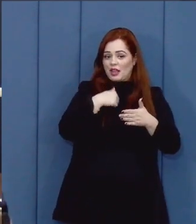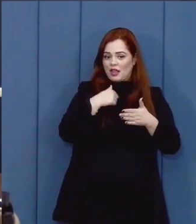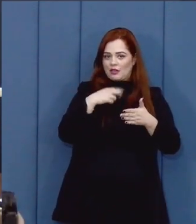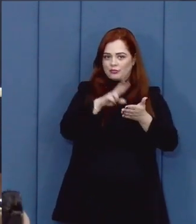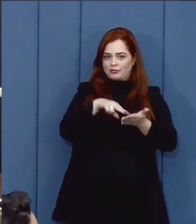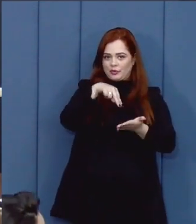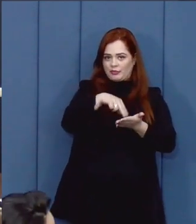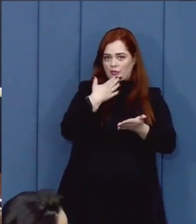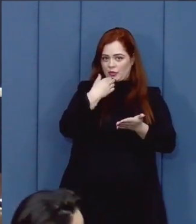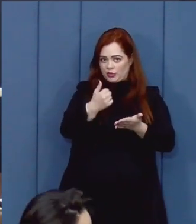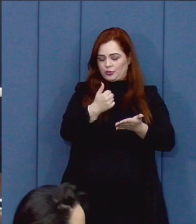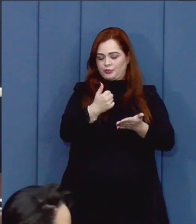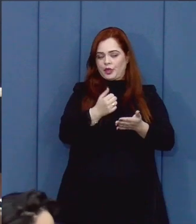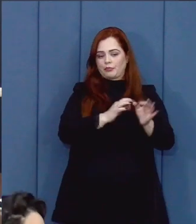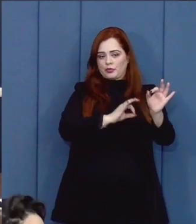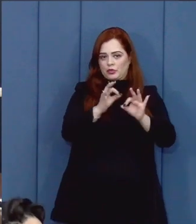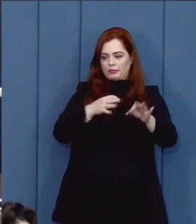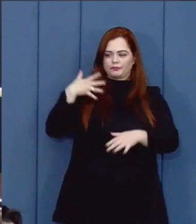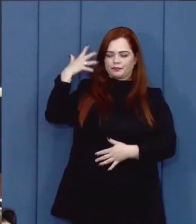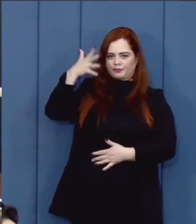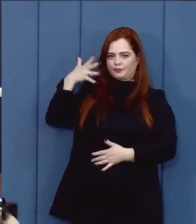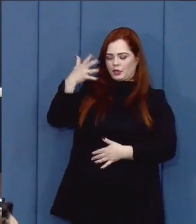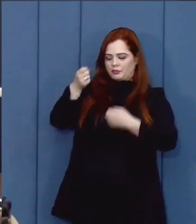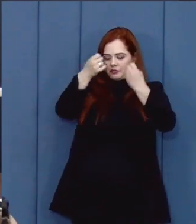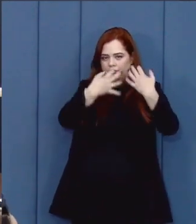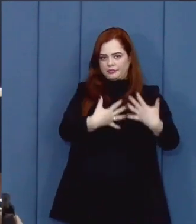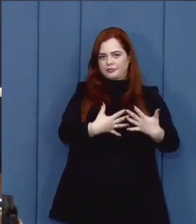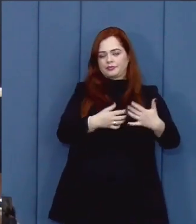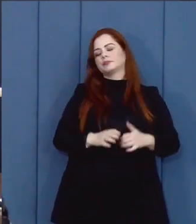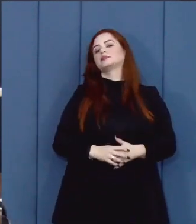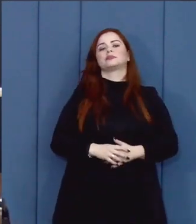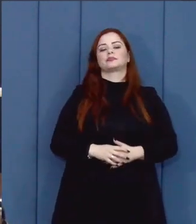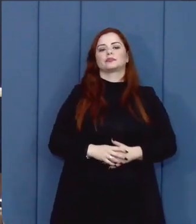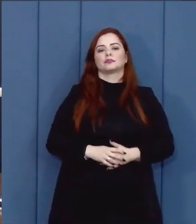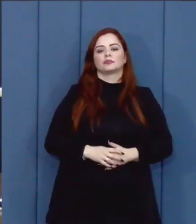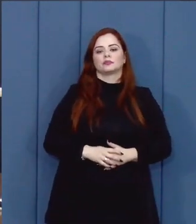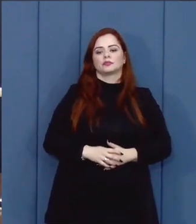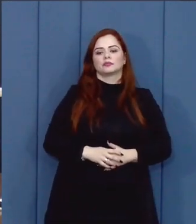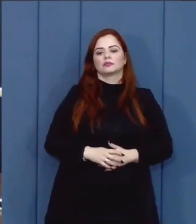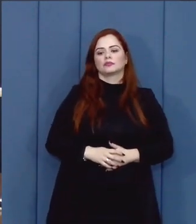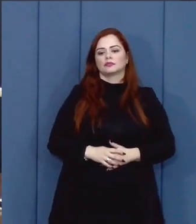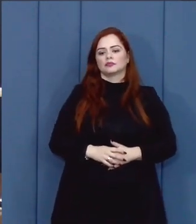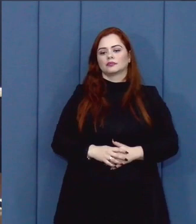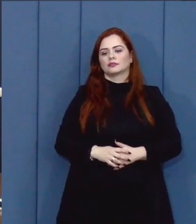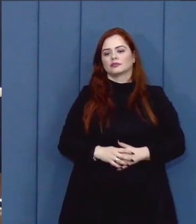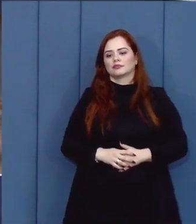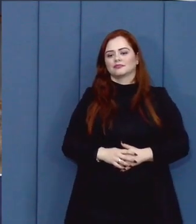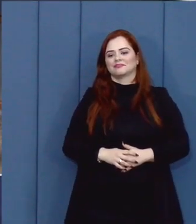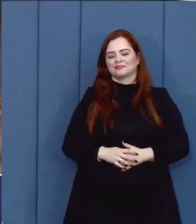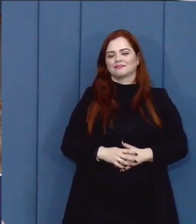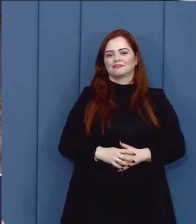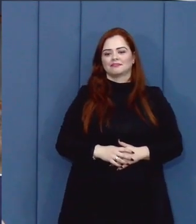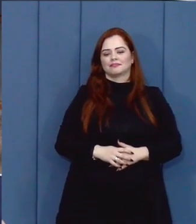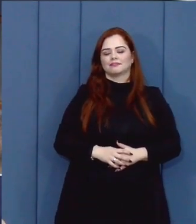púlpito, que vai ficar melhor para mim, para poder, a partir do púlpito,